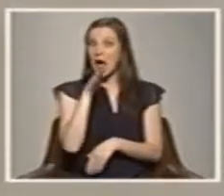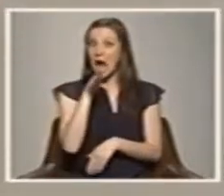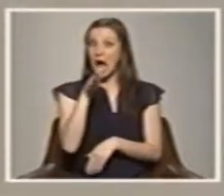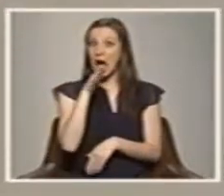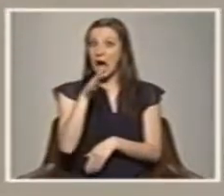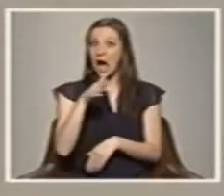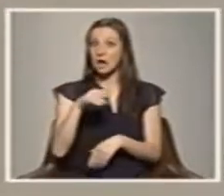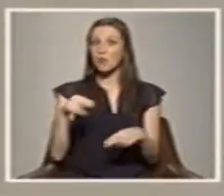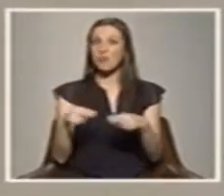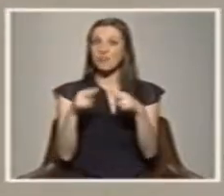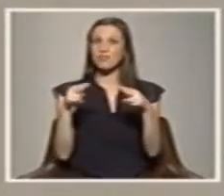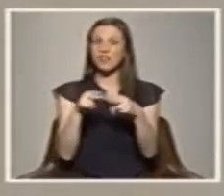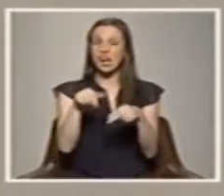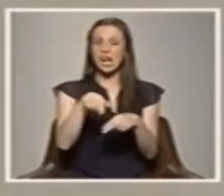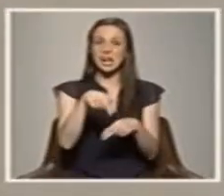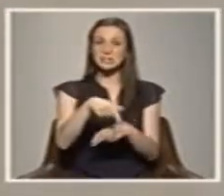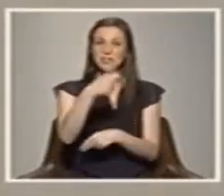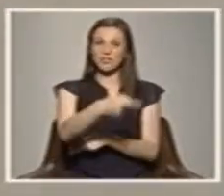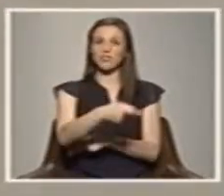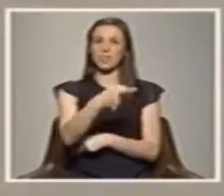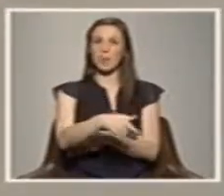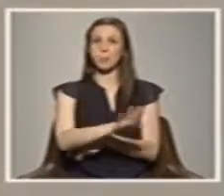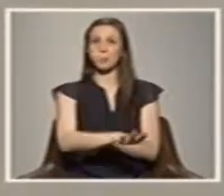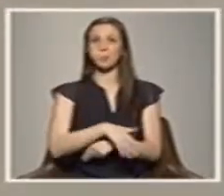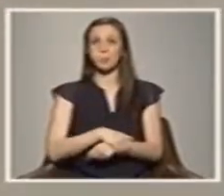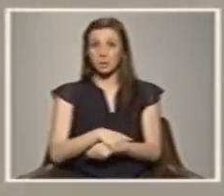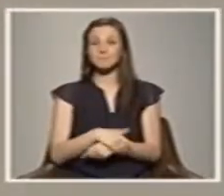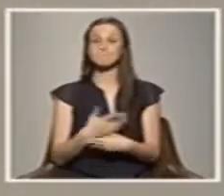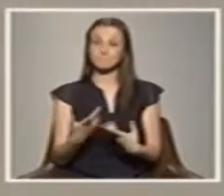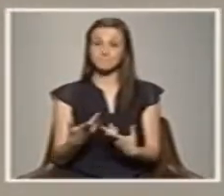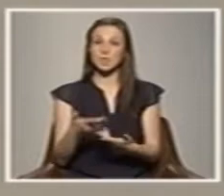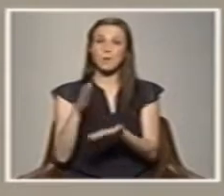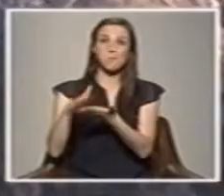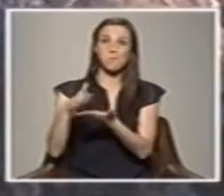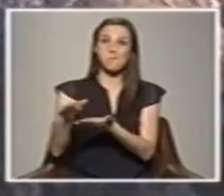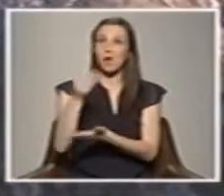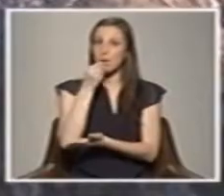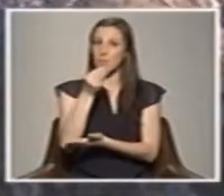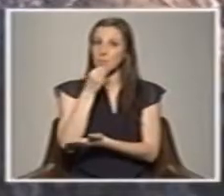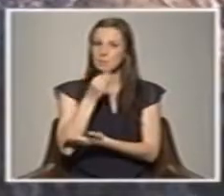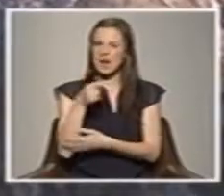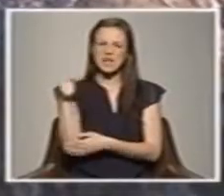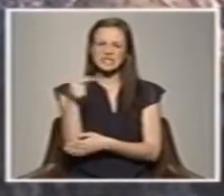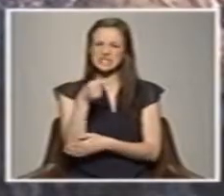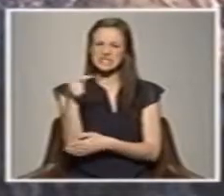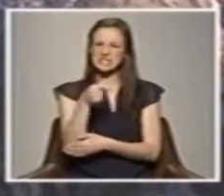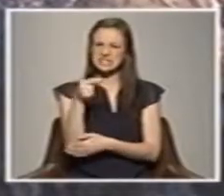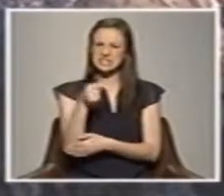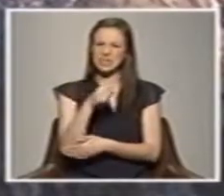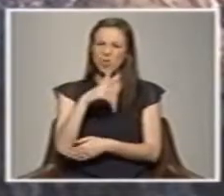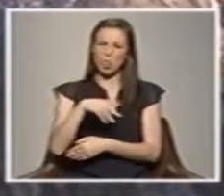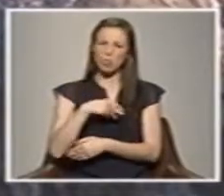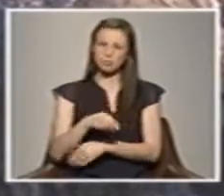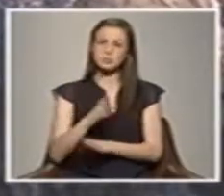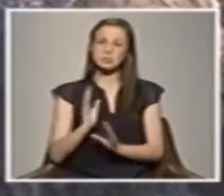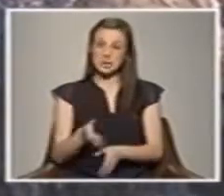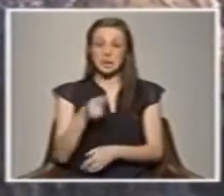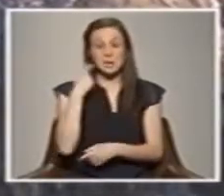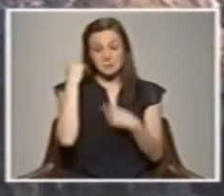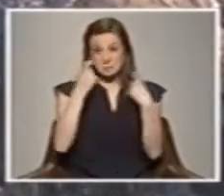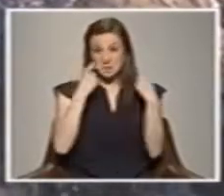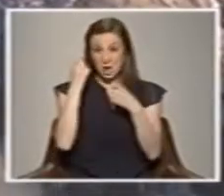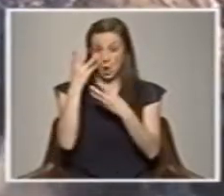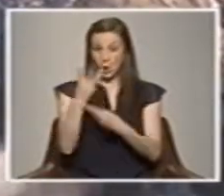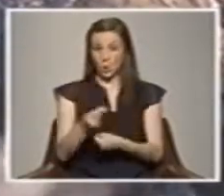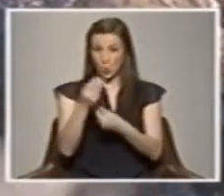a alface que ficou na saladeira? O desperdício alimentar é um dos lados negros da sociedade ocidental e se fizermos as contas